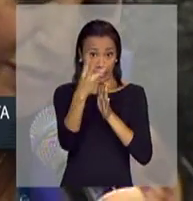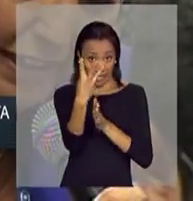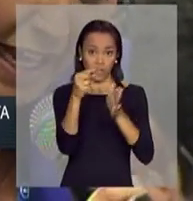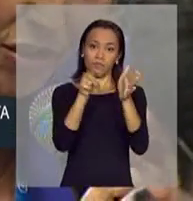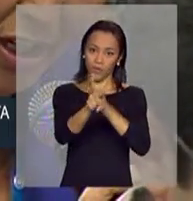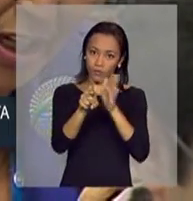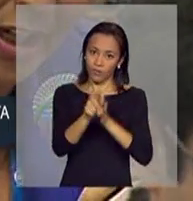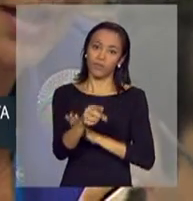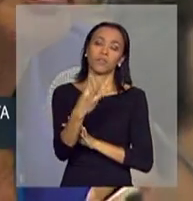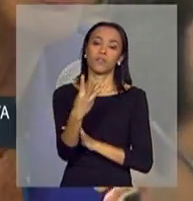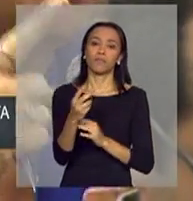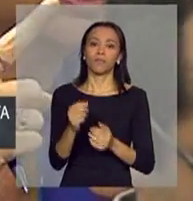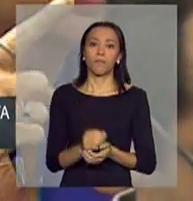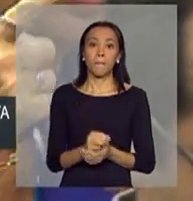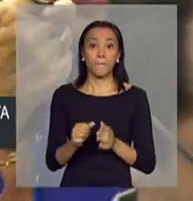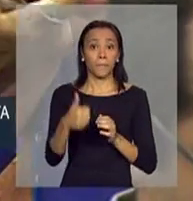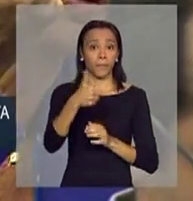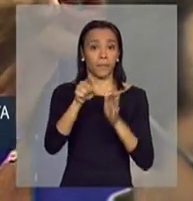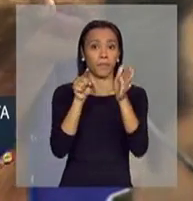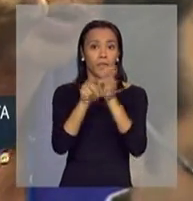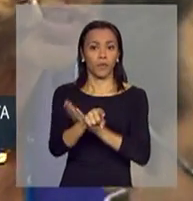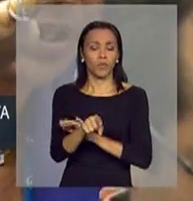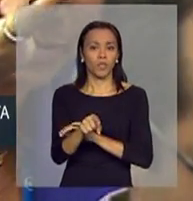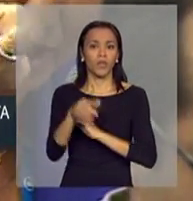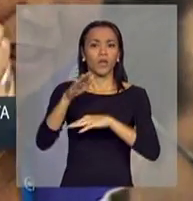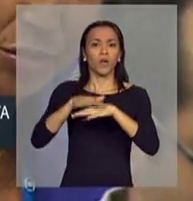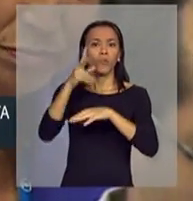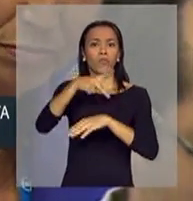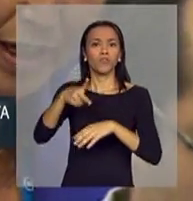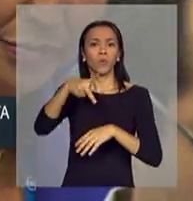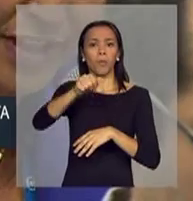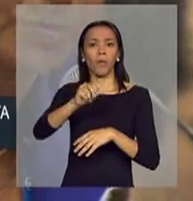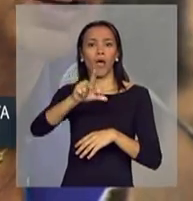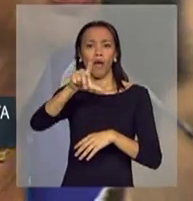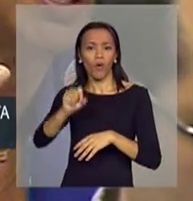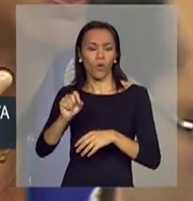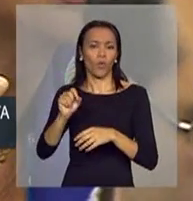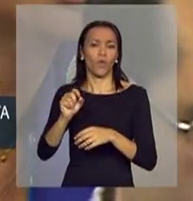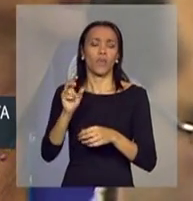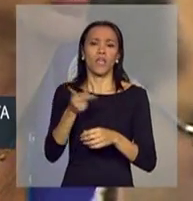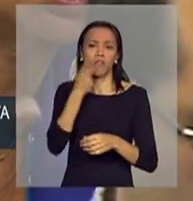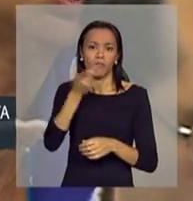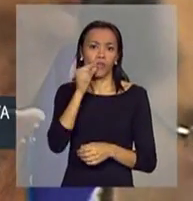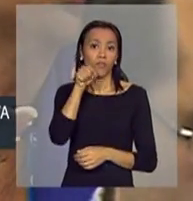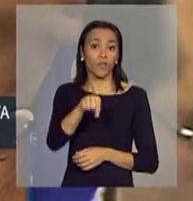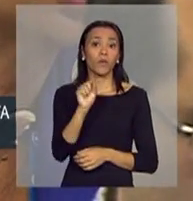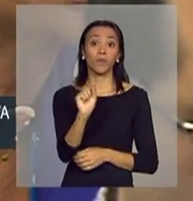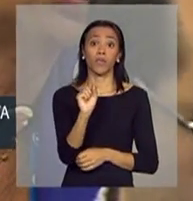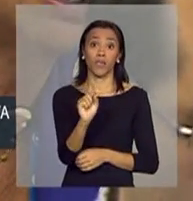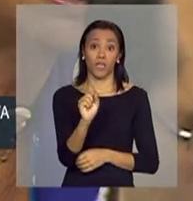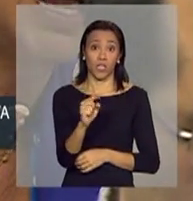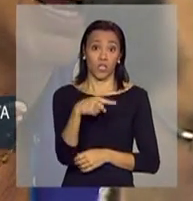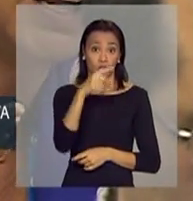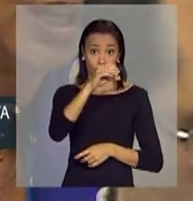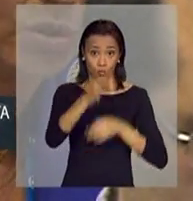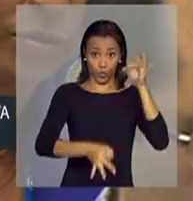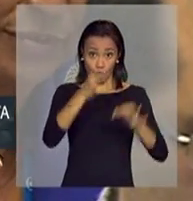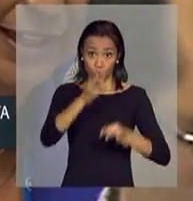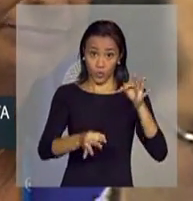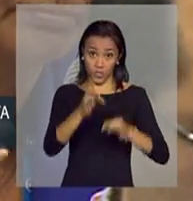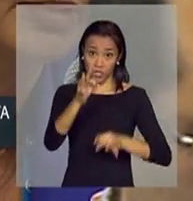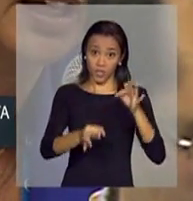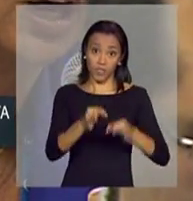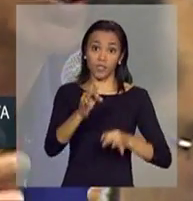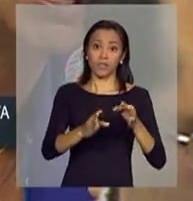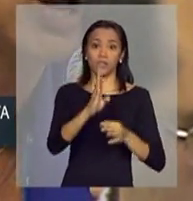três perguntas, na verdade. Primeiro, o professor Paulo Sérgio Pinheiro fez uma referência de que o juiz Baltazar Garzon